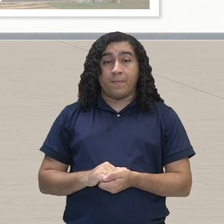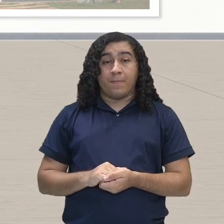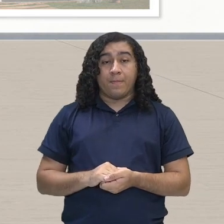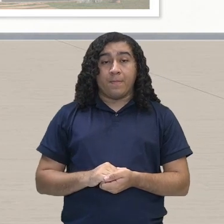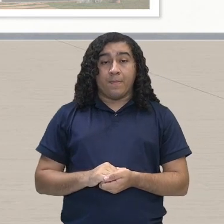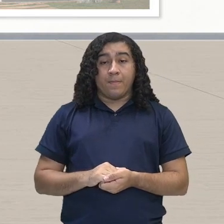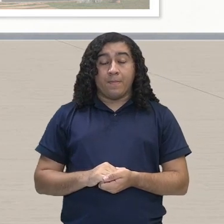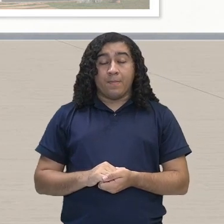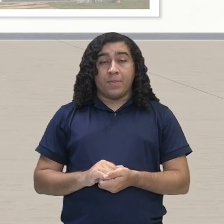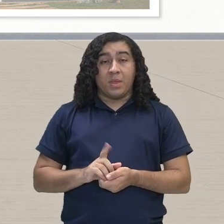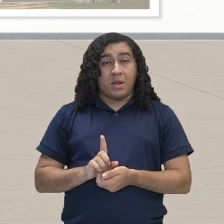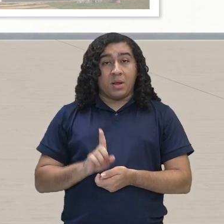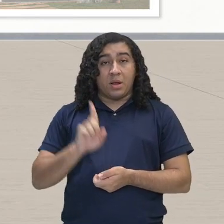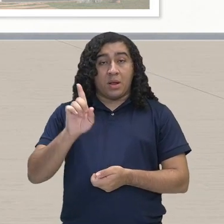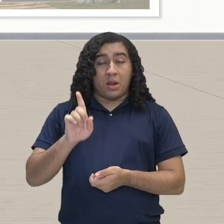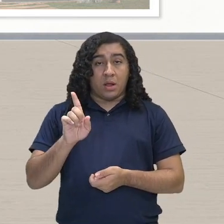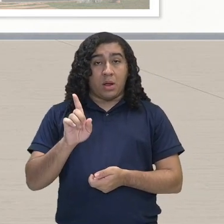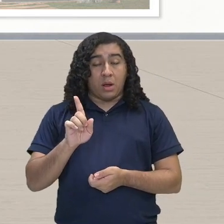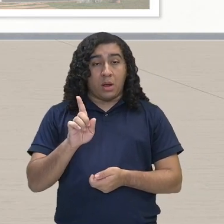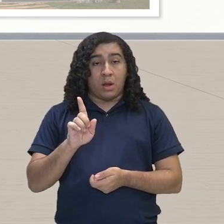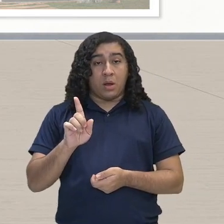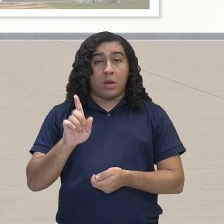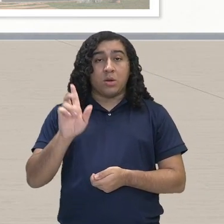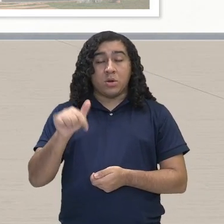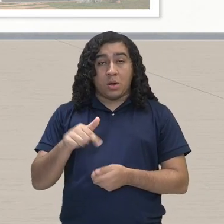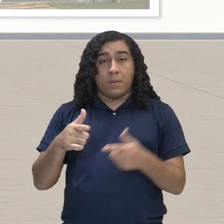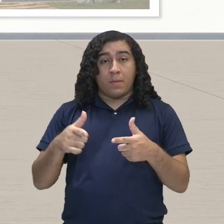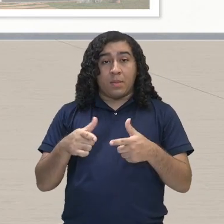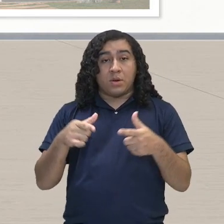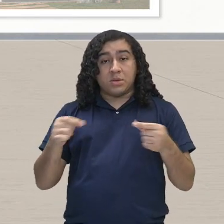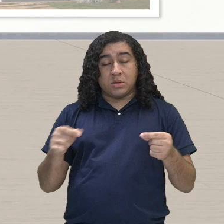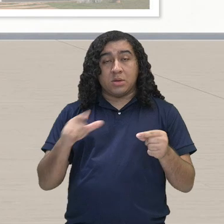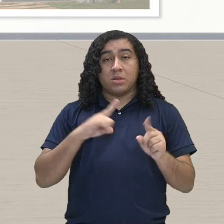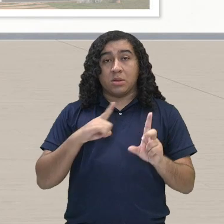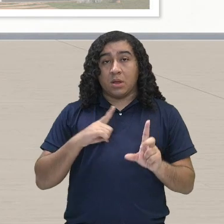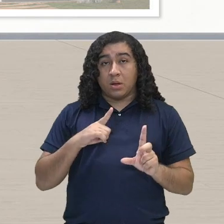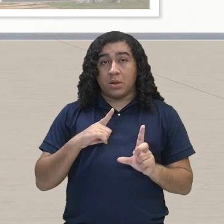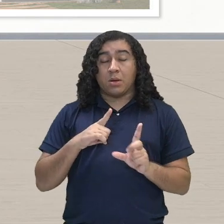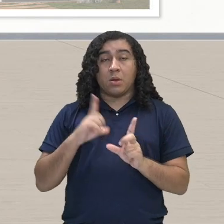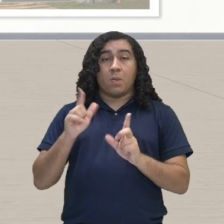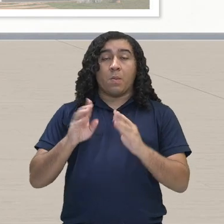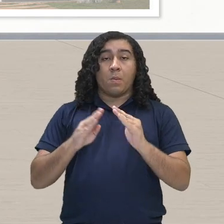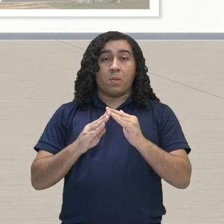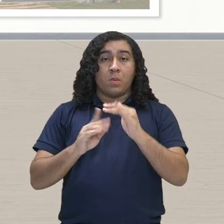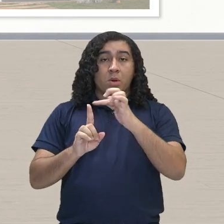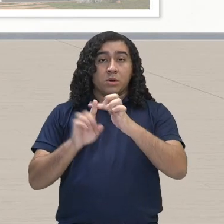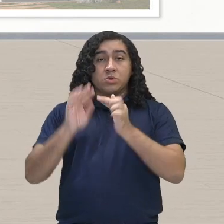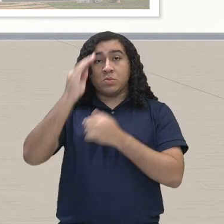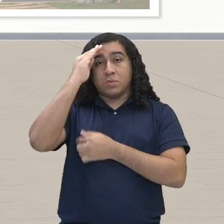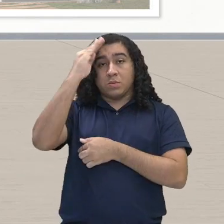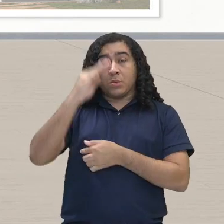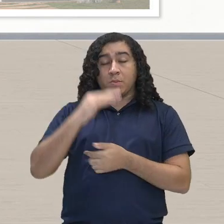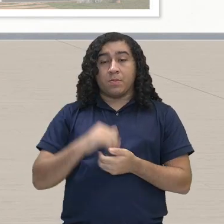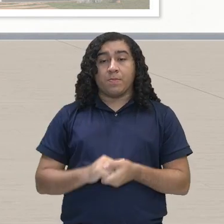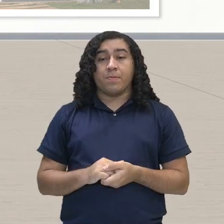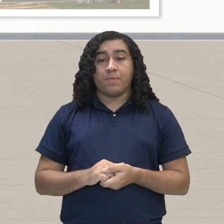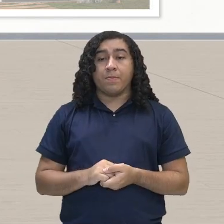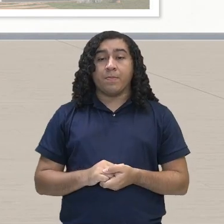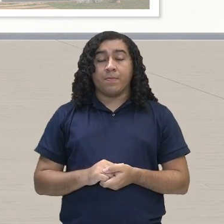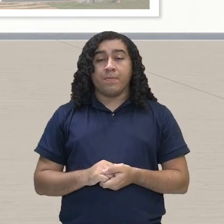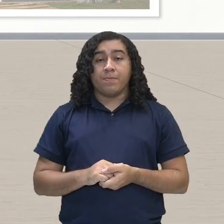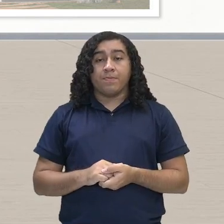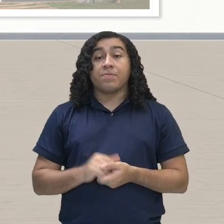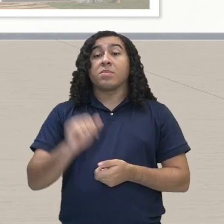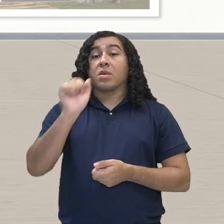de Brasília. Essas três imagens, elas só são possíveis porque o ser humano, além